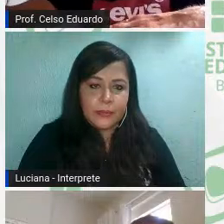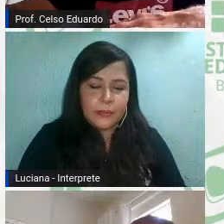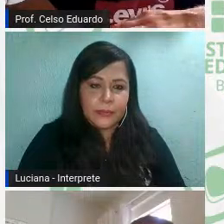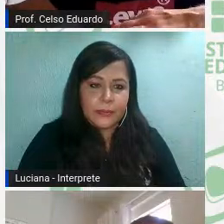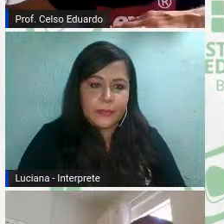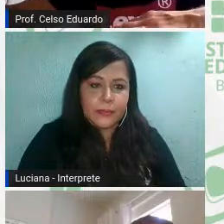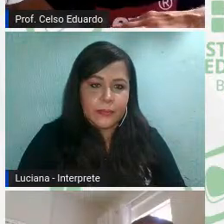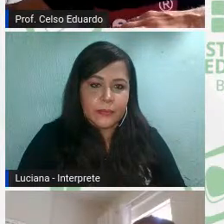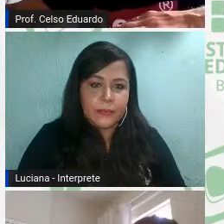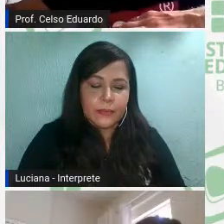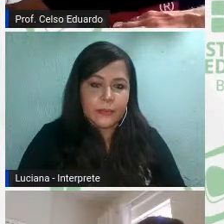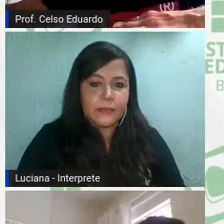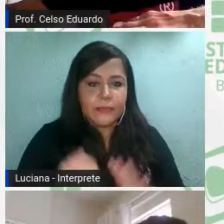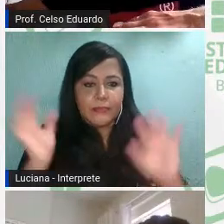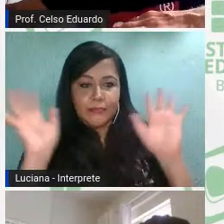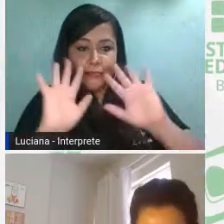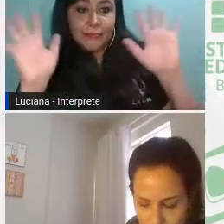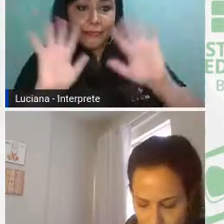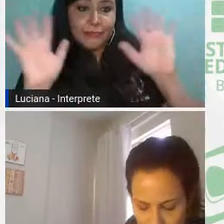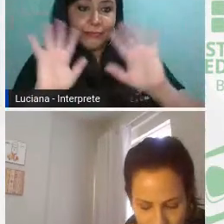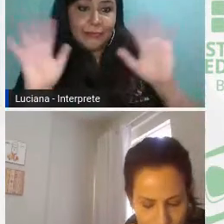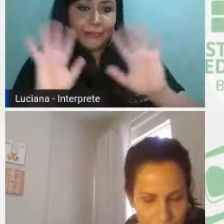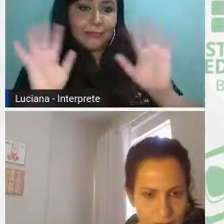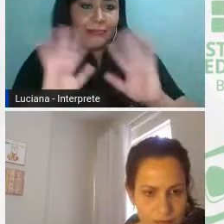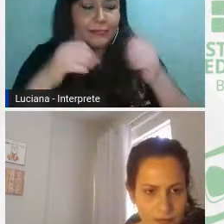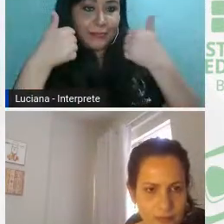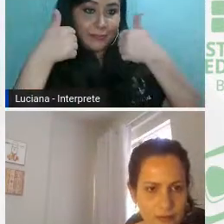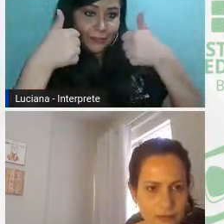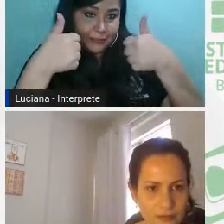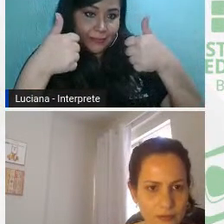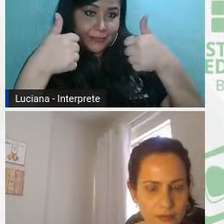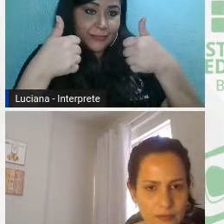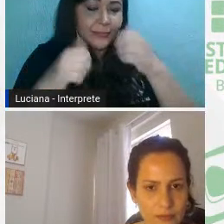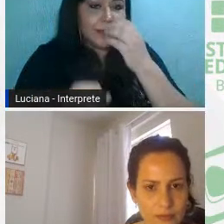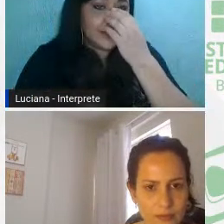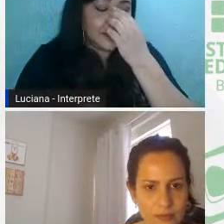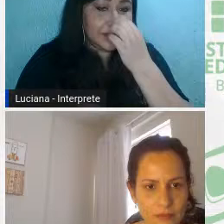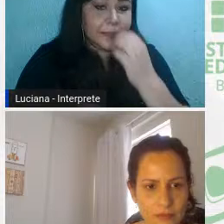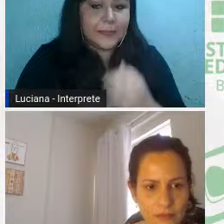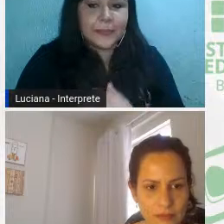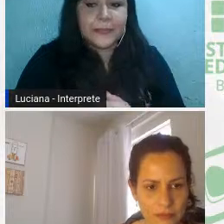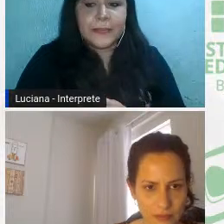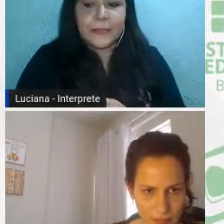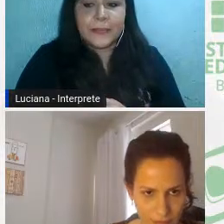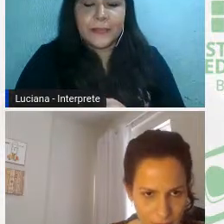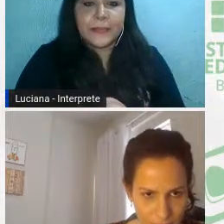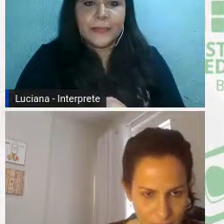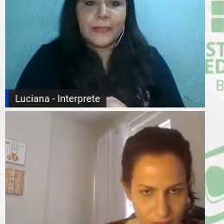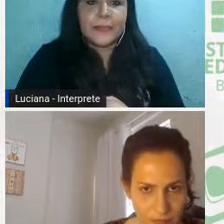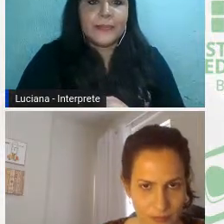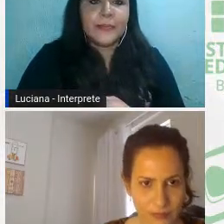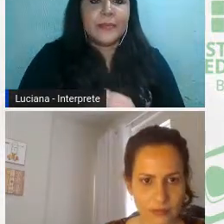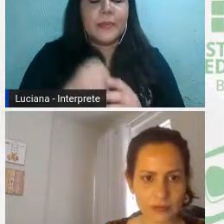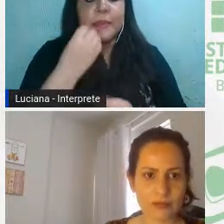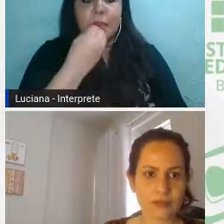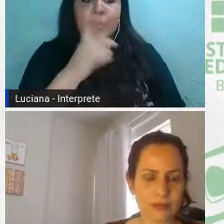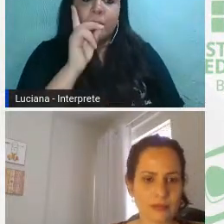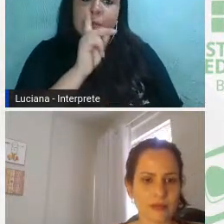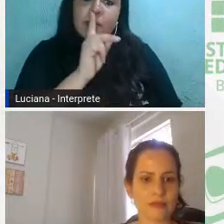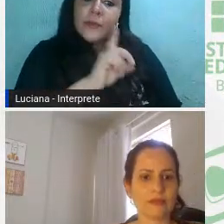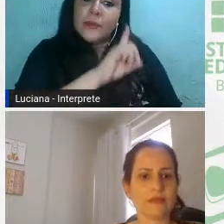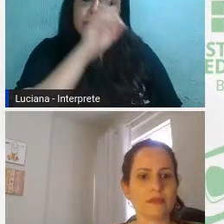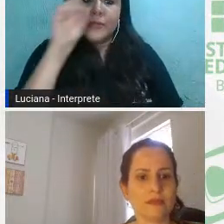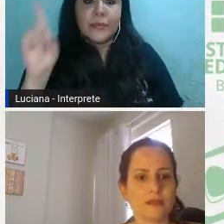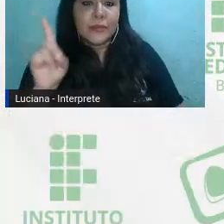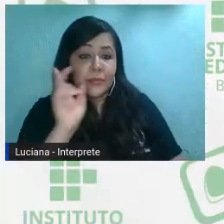Olá, pessoal, tudo bem com vocês? Bom dia, professor. Bom dia,